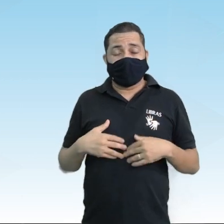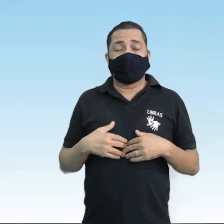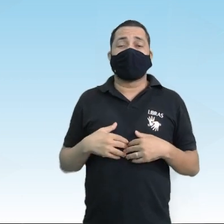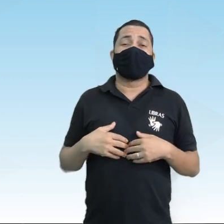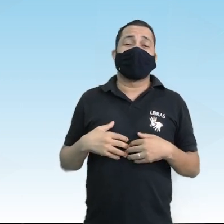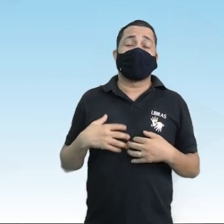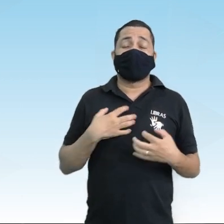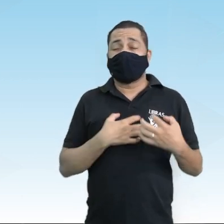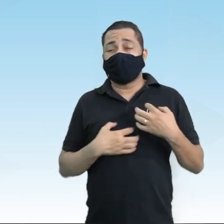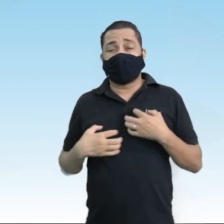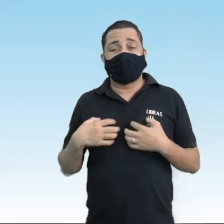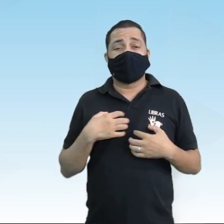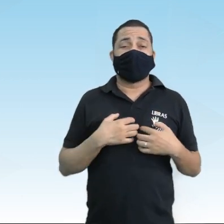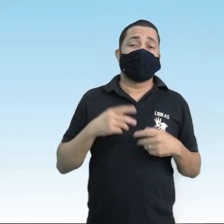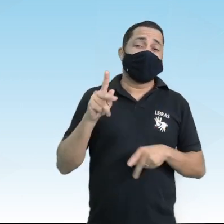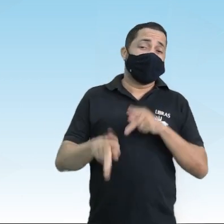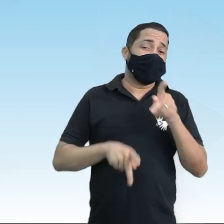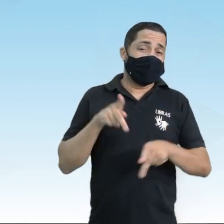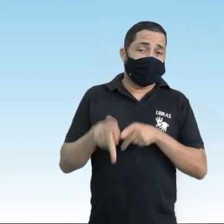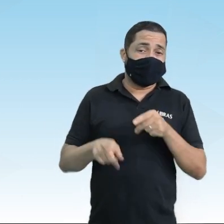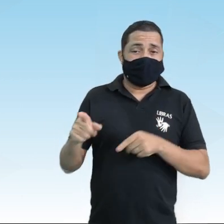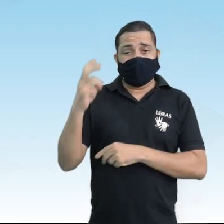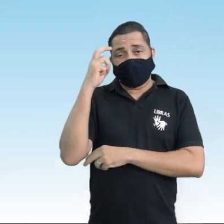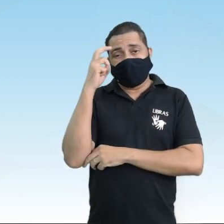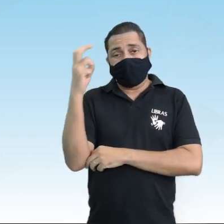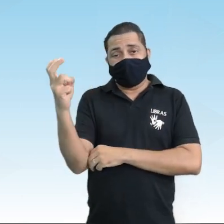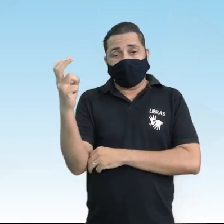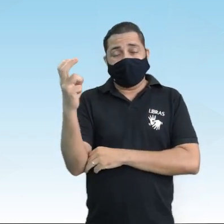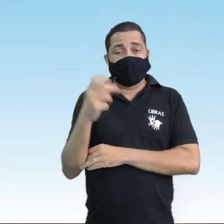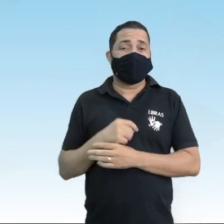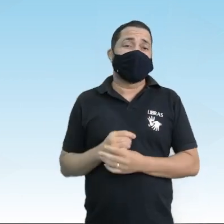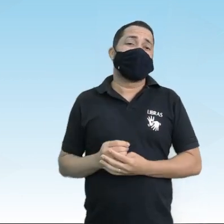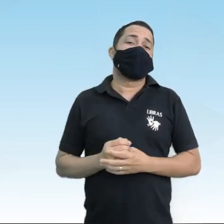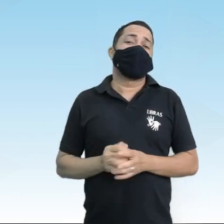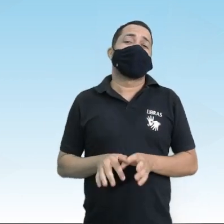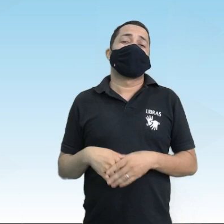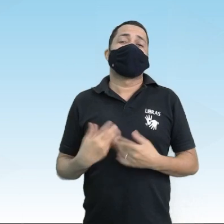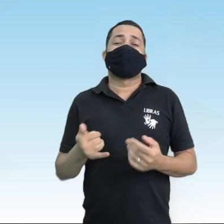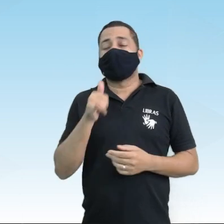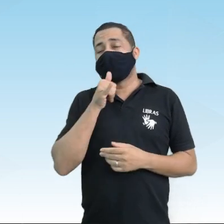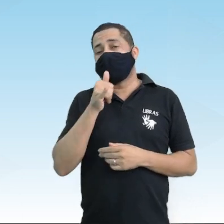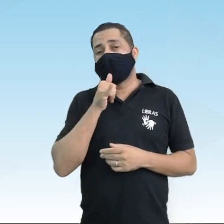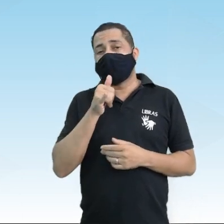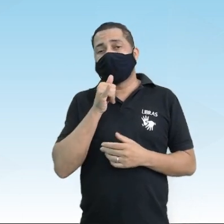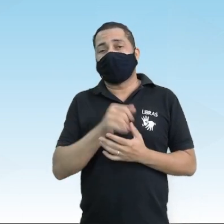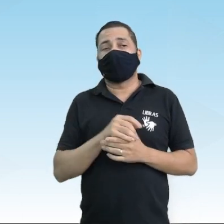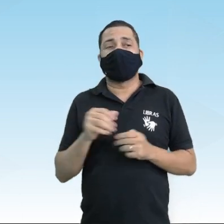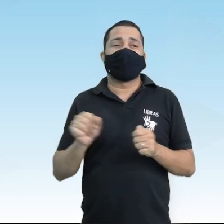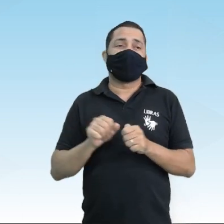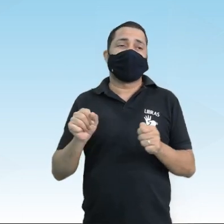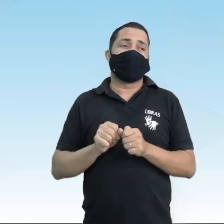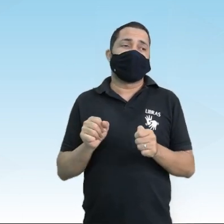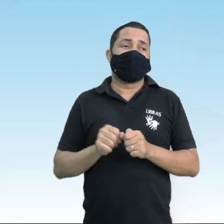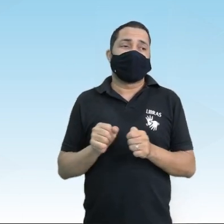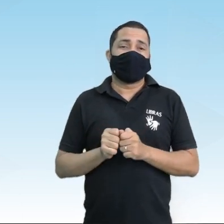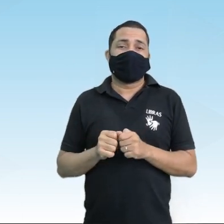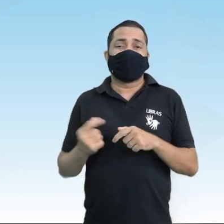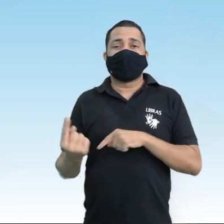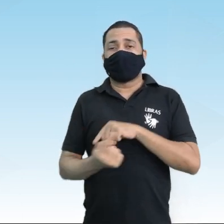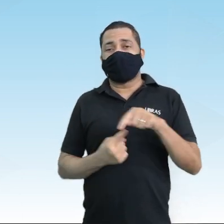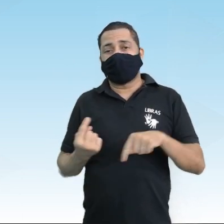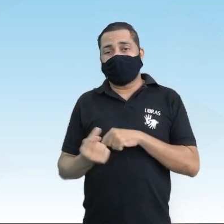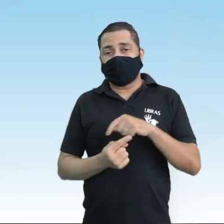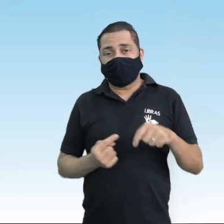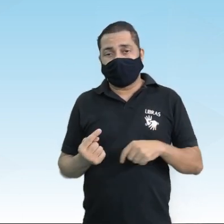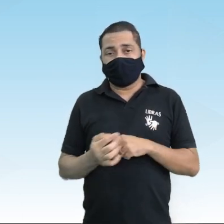fato. Né? Então ele era um cara muito inteligente frente ao seu tempo. Por exemplo, ele fazia muito a rotatividade, né,